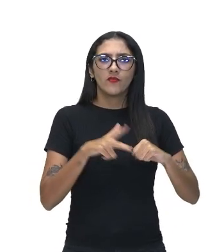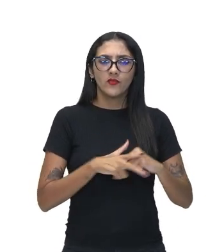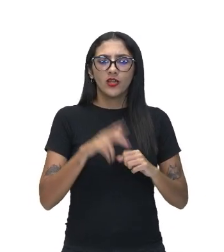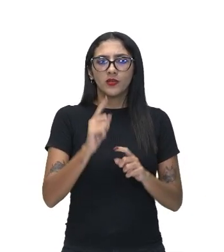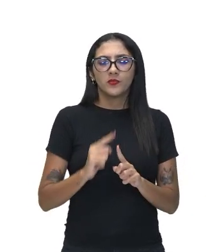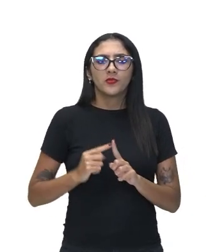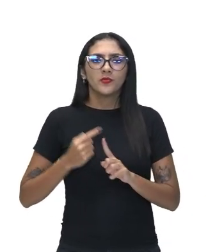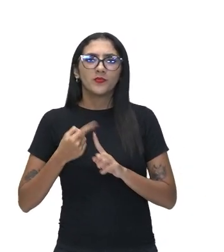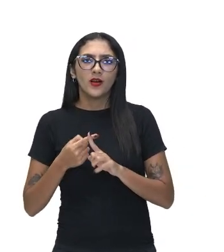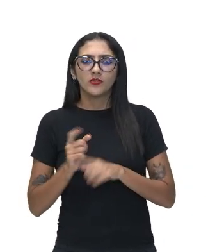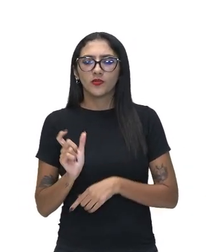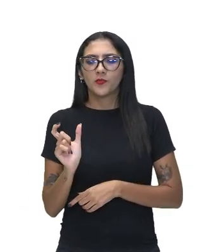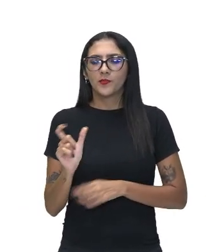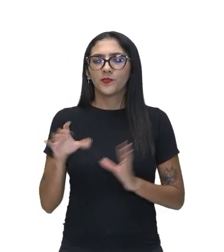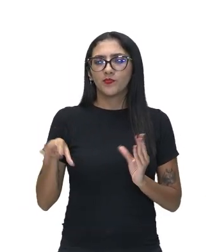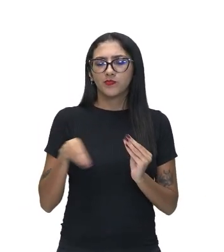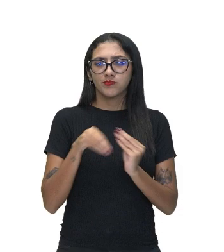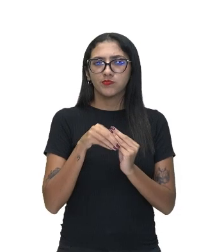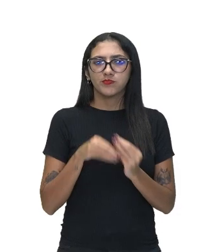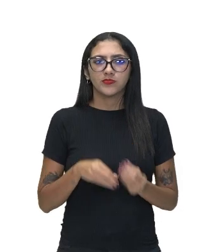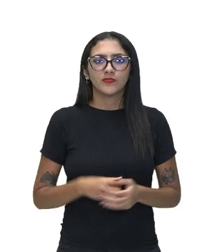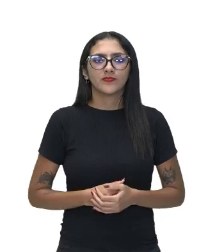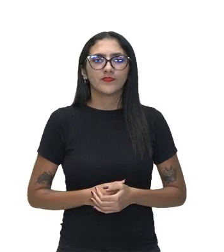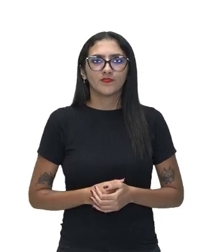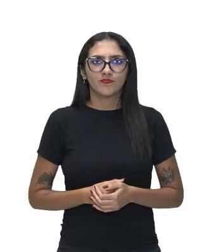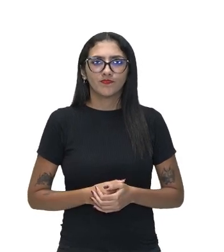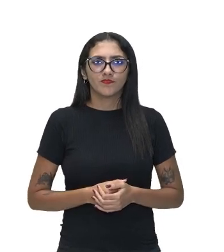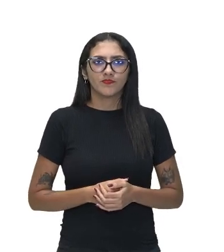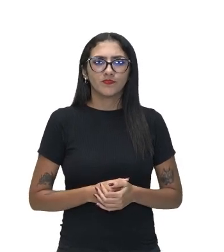seu complemento. Outro exemplo, observem aí.